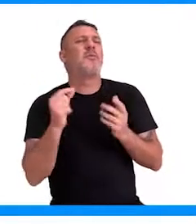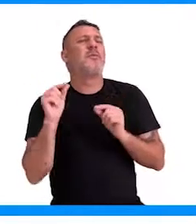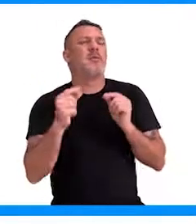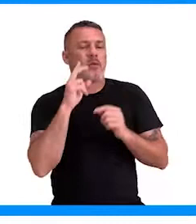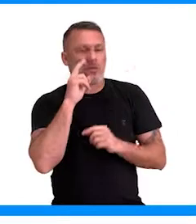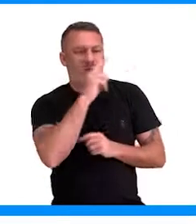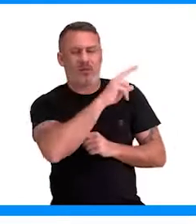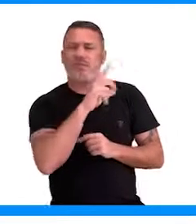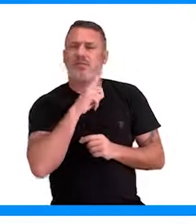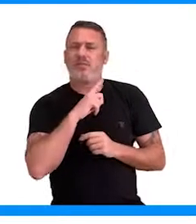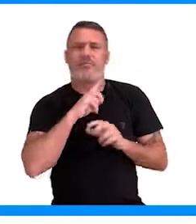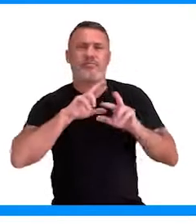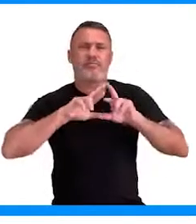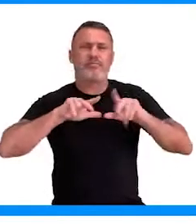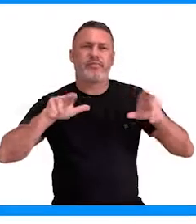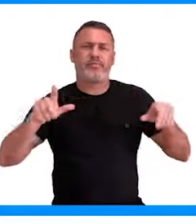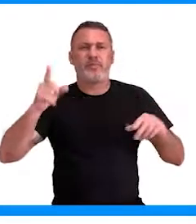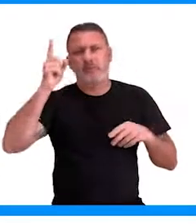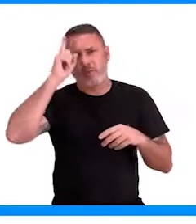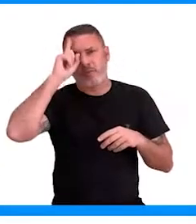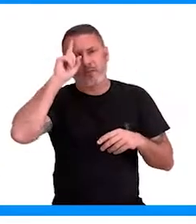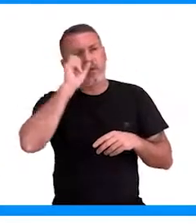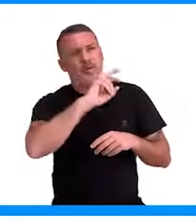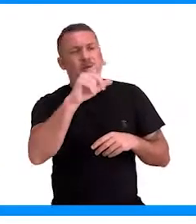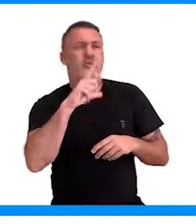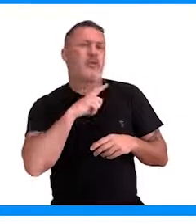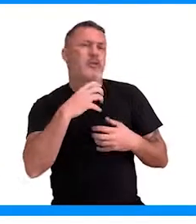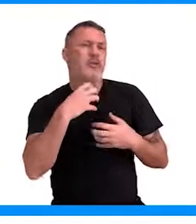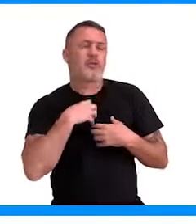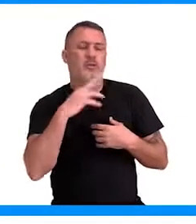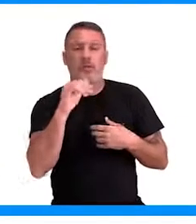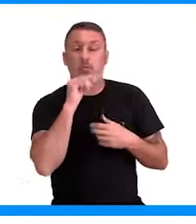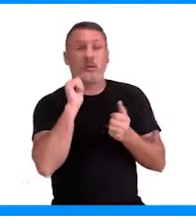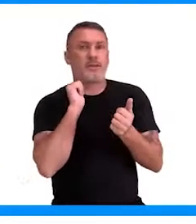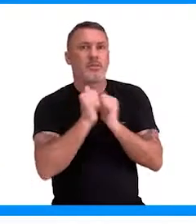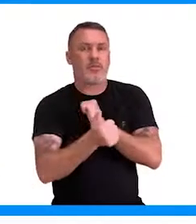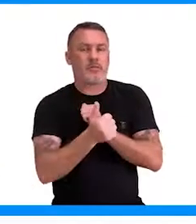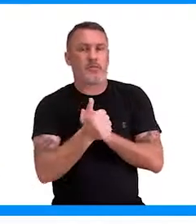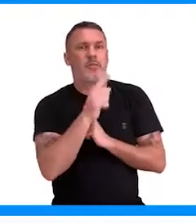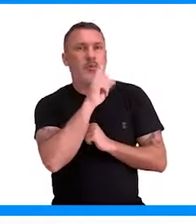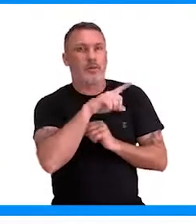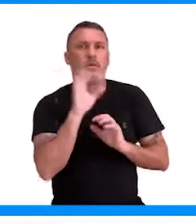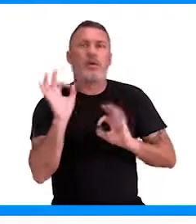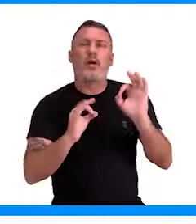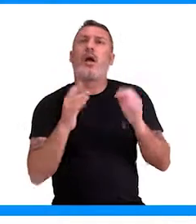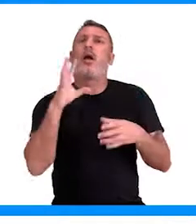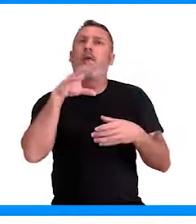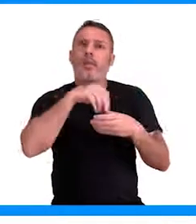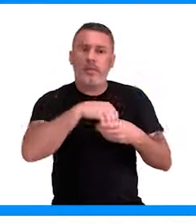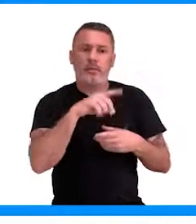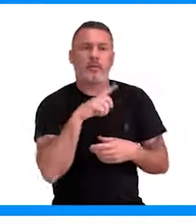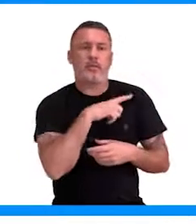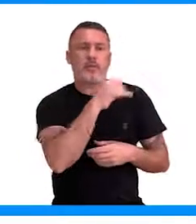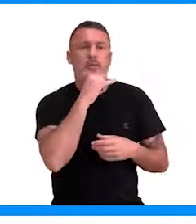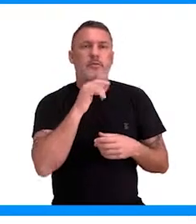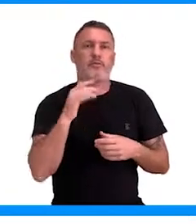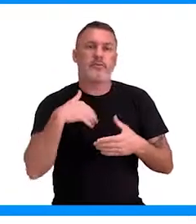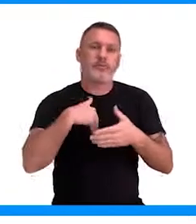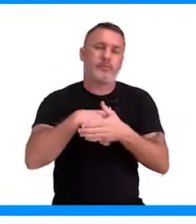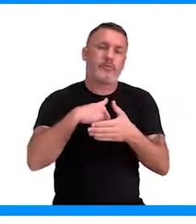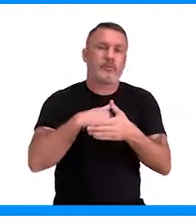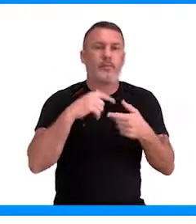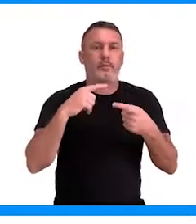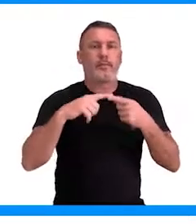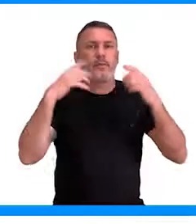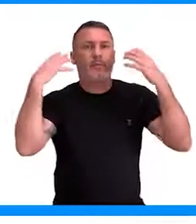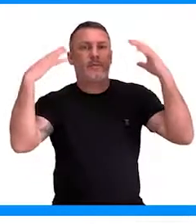estar presente em várias atividades cotidianas, principalmente nos esportes, no futebol, no